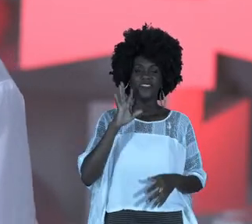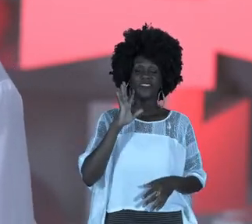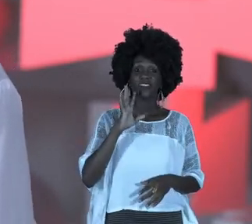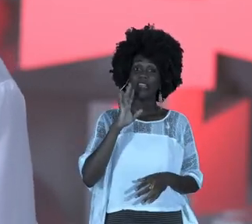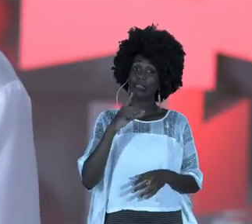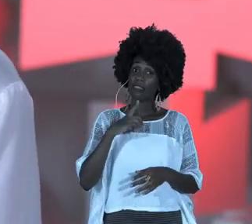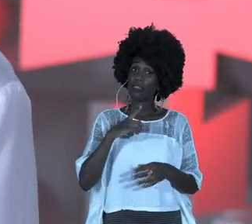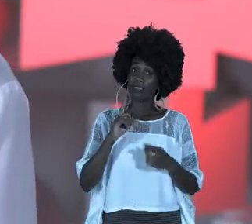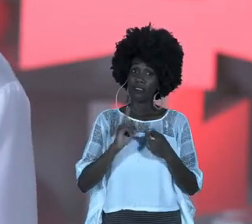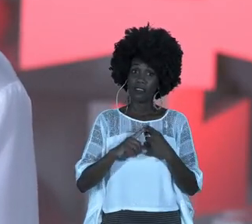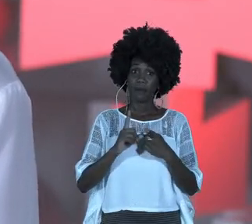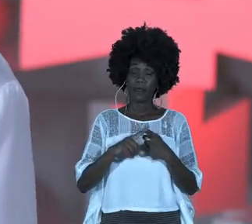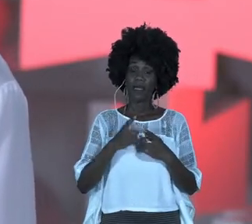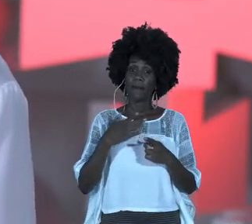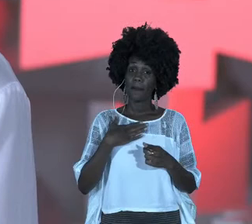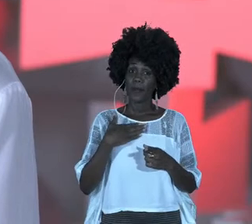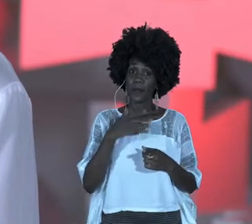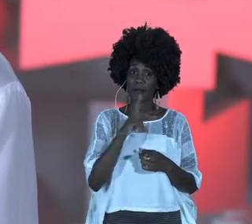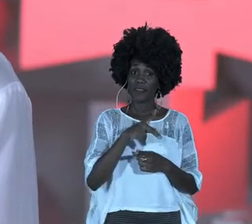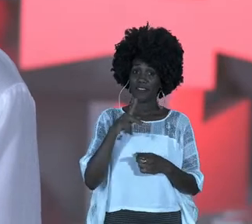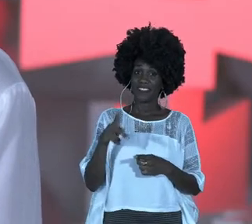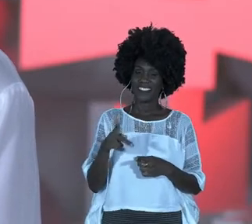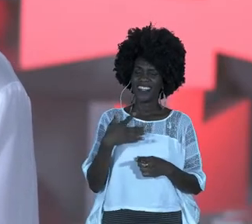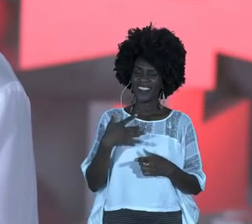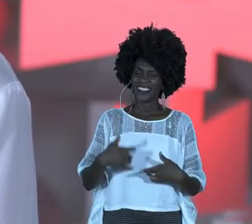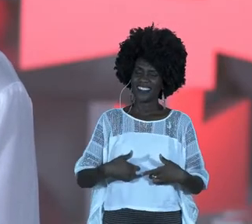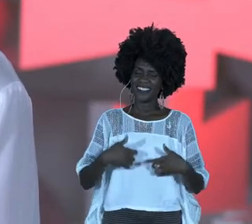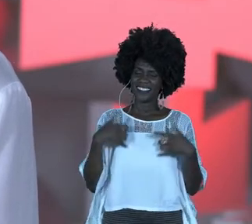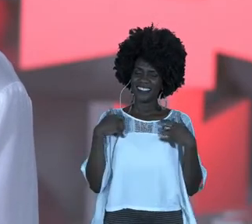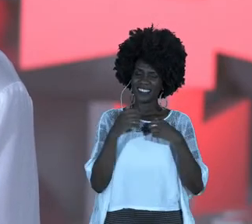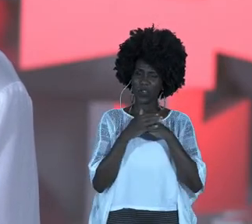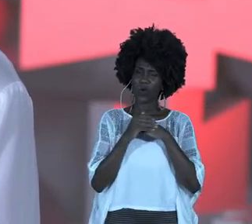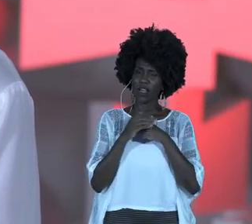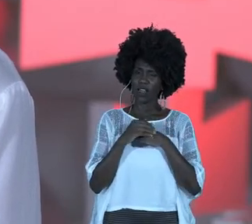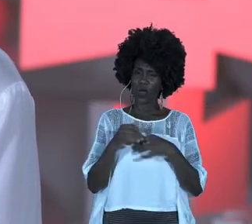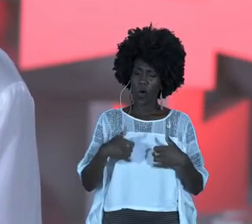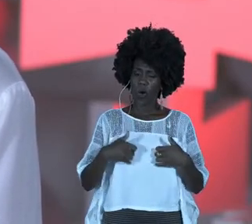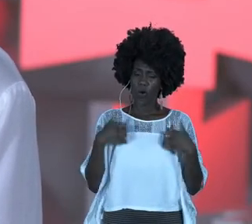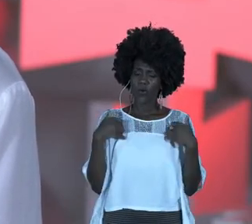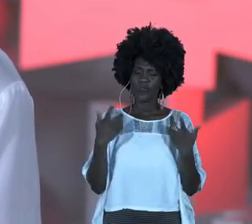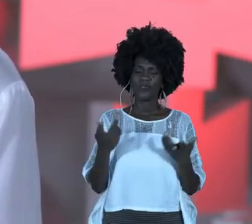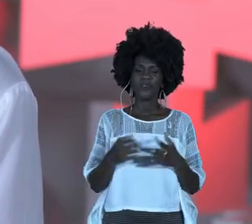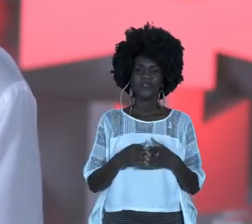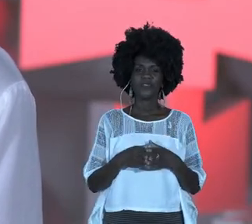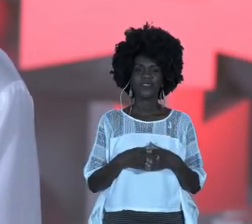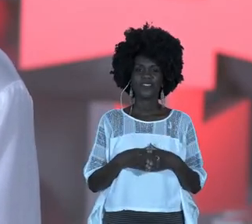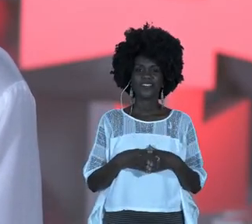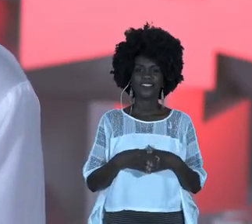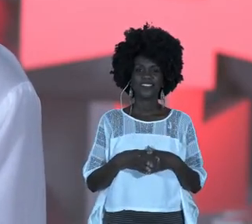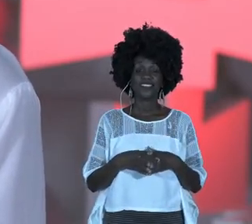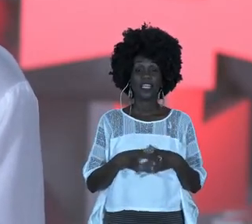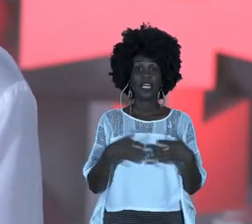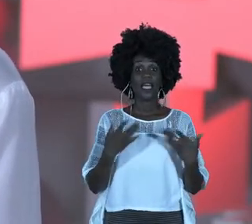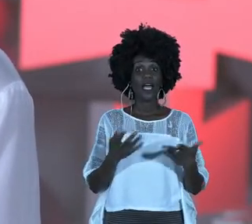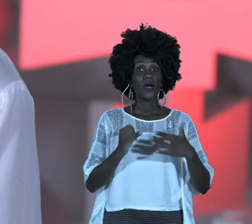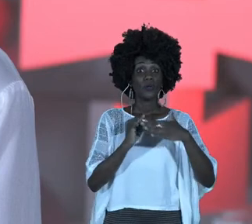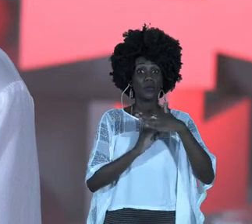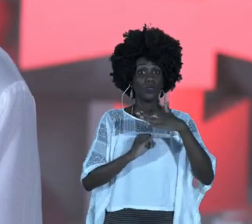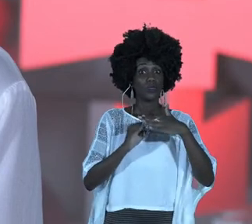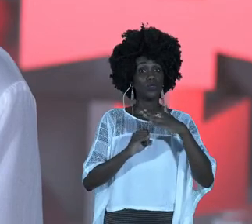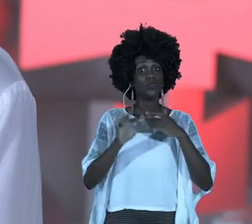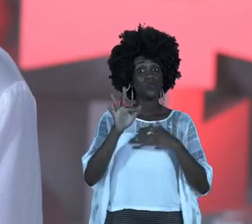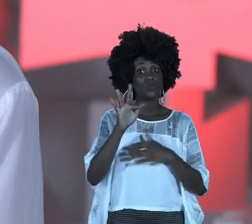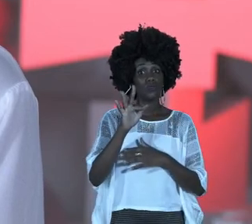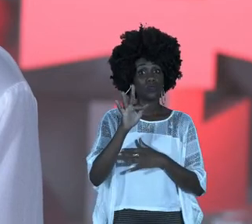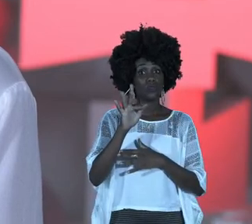que também foi meu professor, e eu falo isso com muito carinho, né? Então, o Instituto